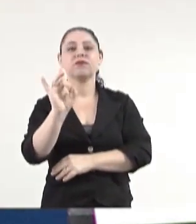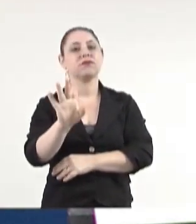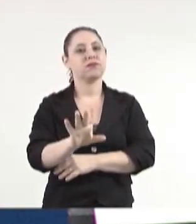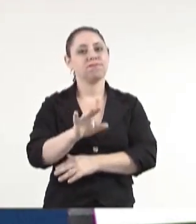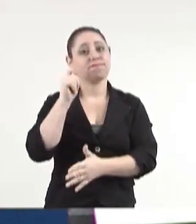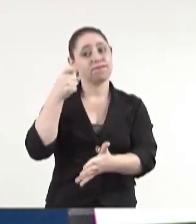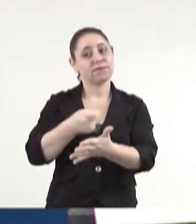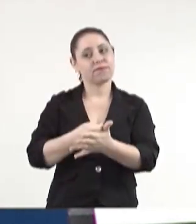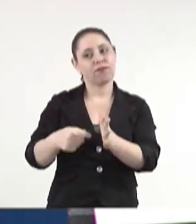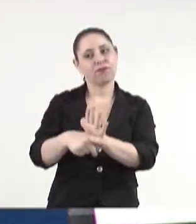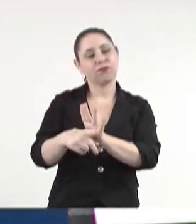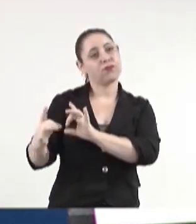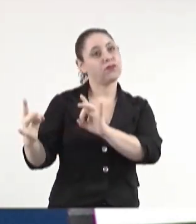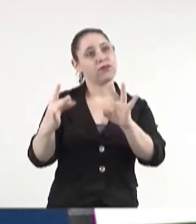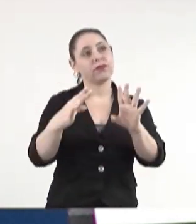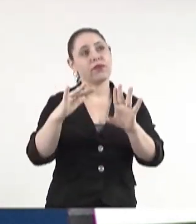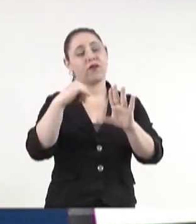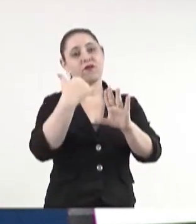se desenvolvendo